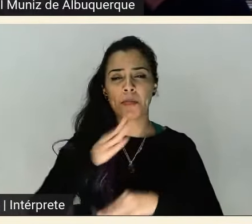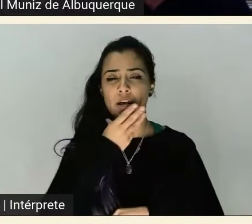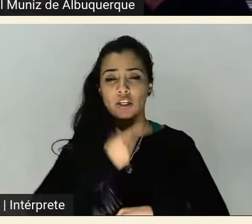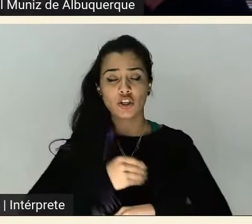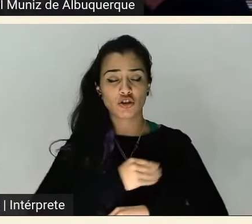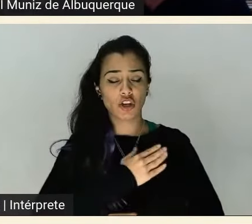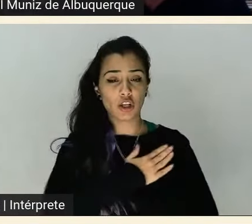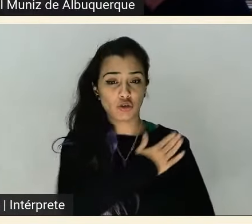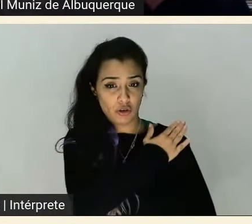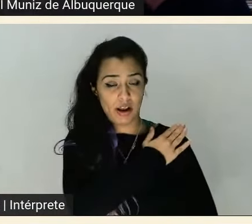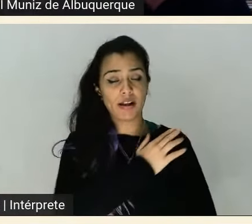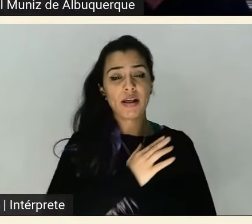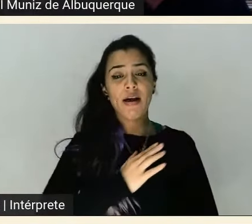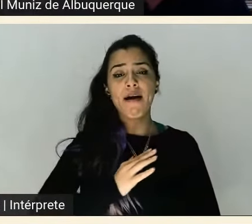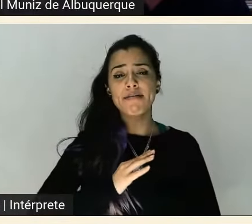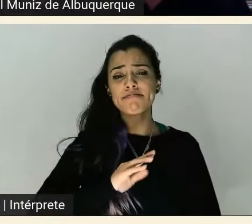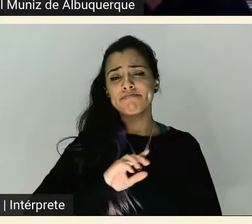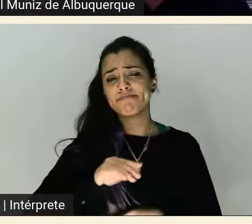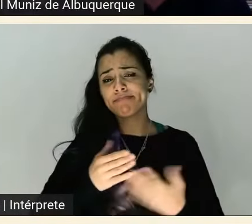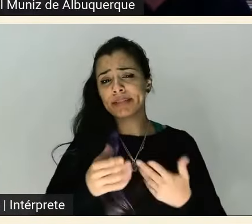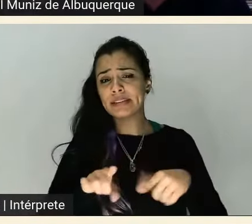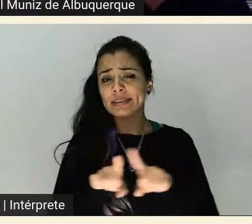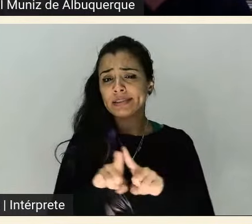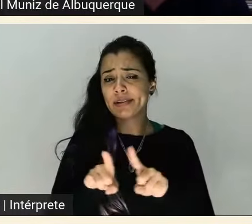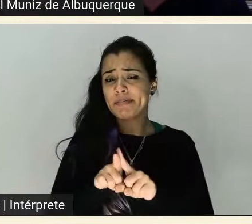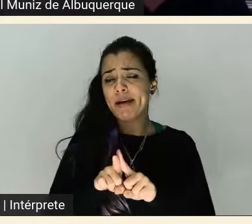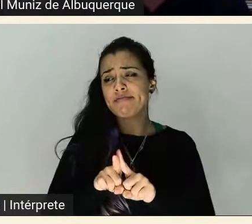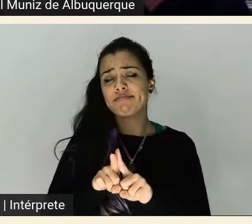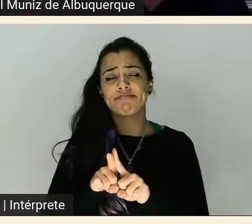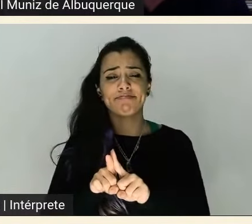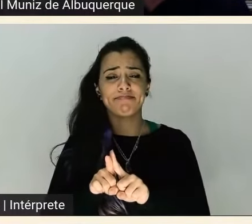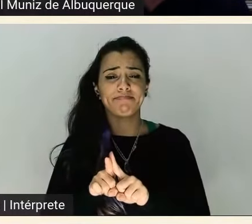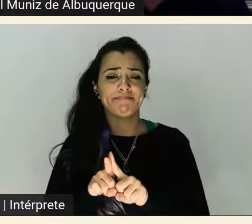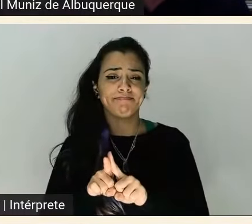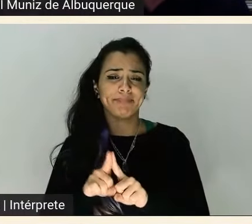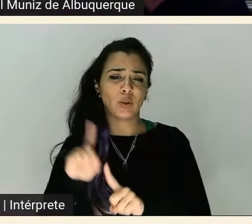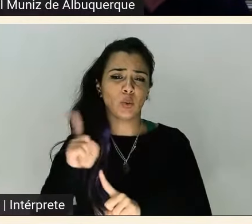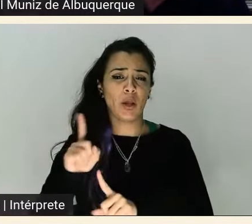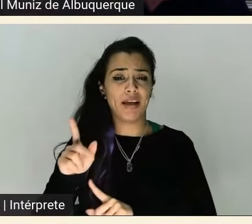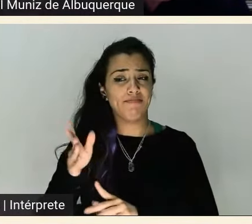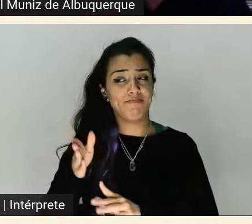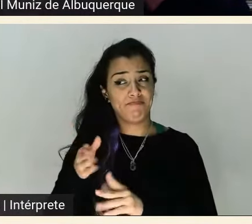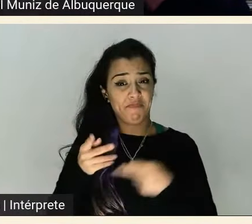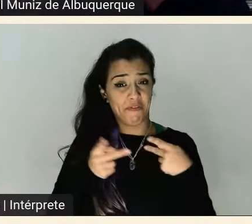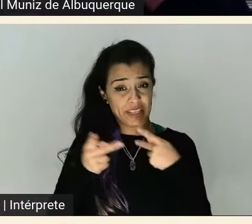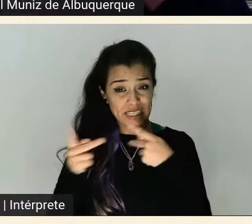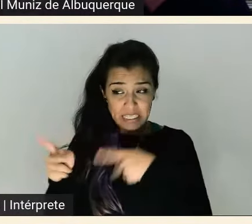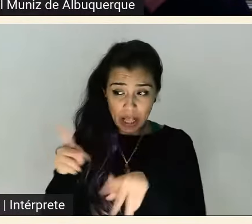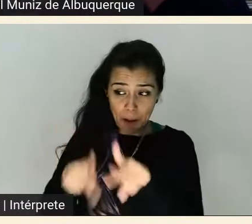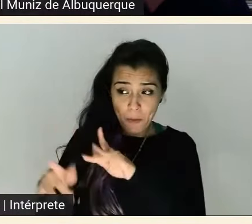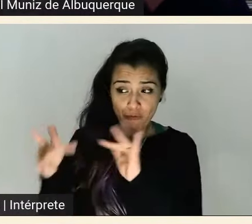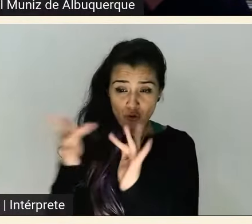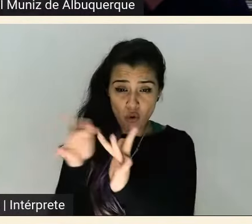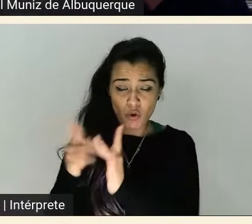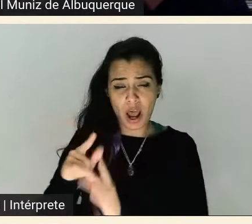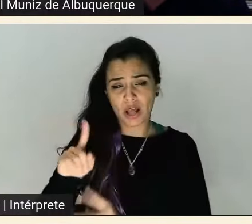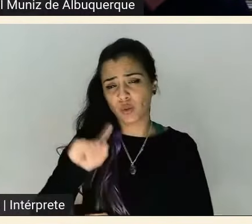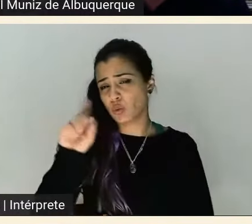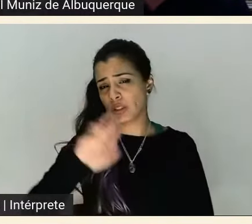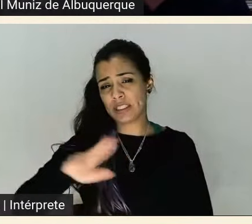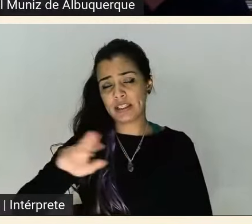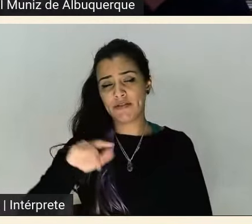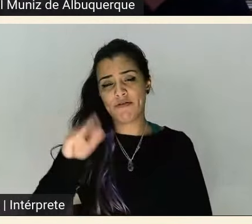bem delimitada. Ir ao povo não significa necessariamente ser popular. Né? Há passagens no